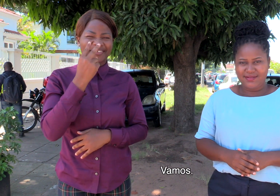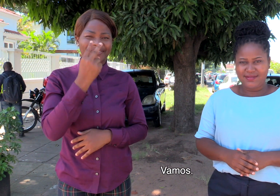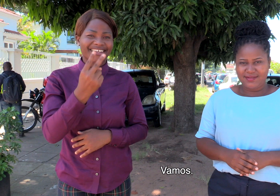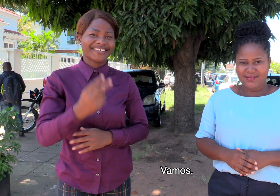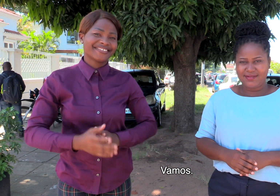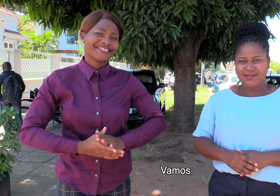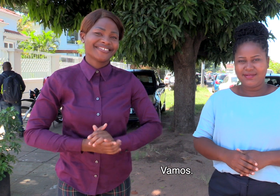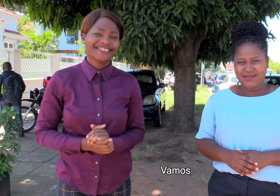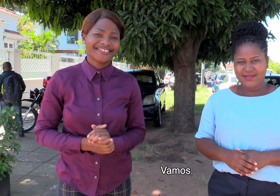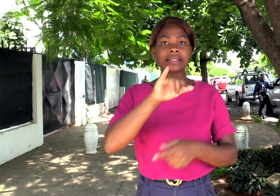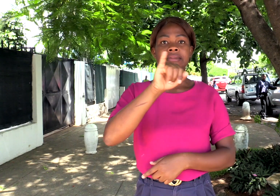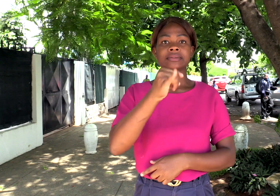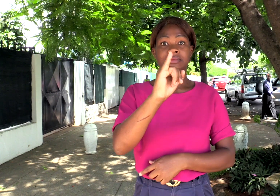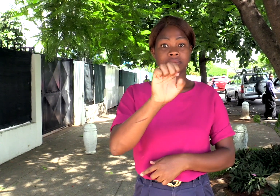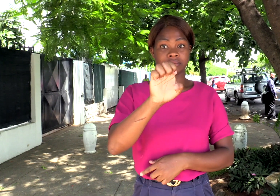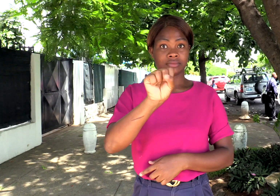Vamos!